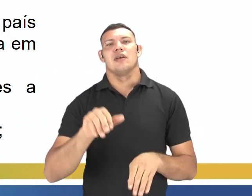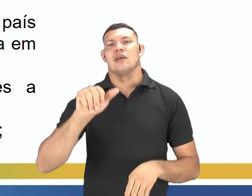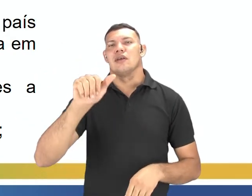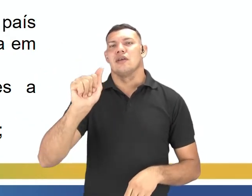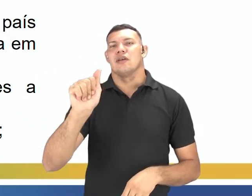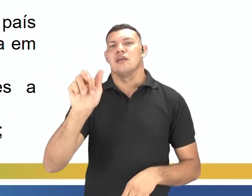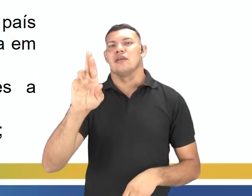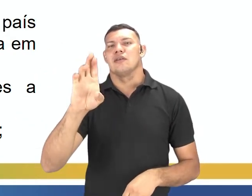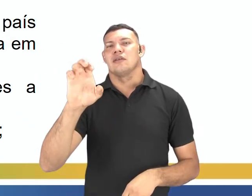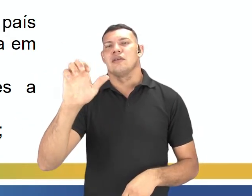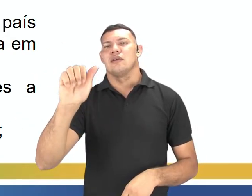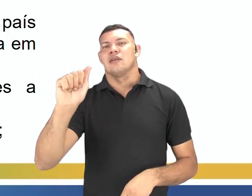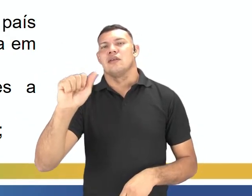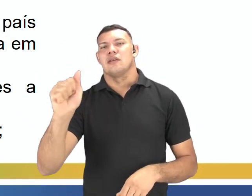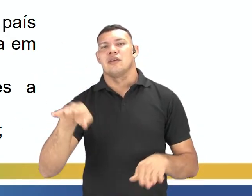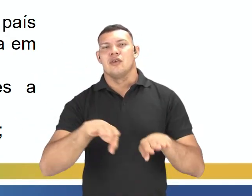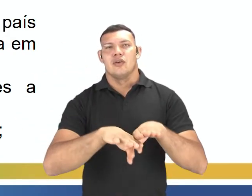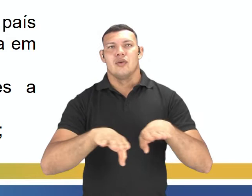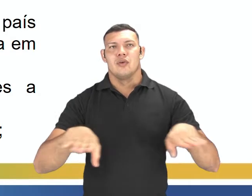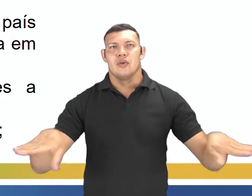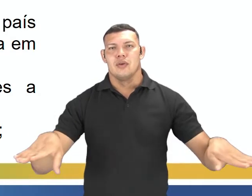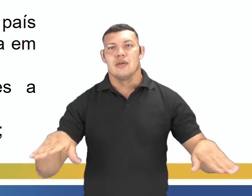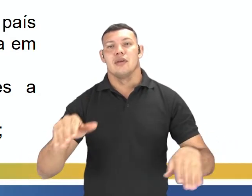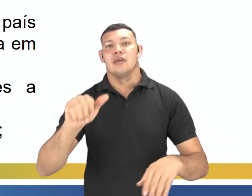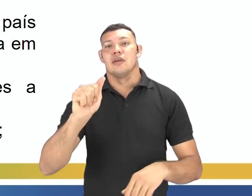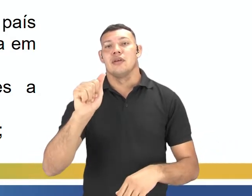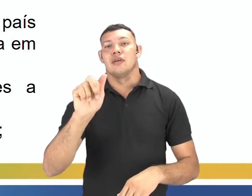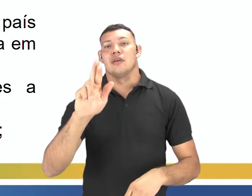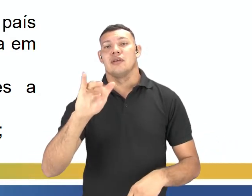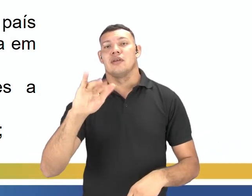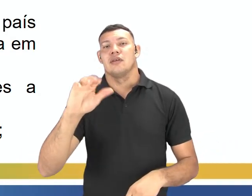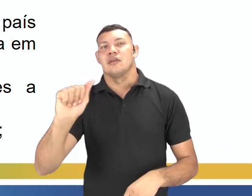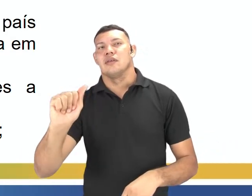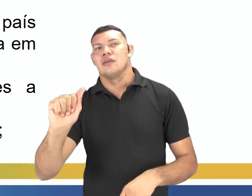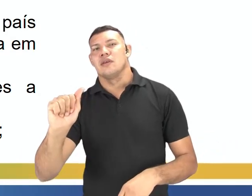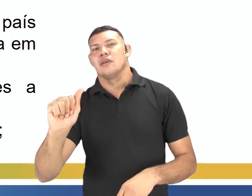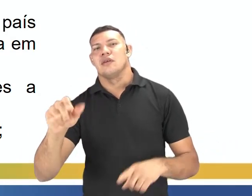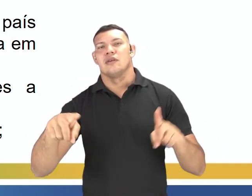Área, superfície, e área, melodia.